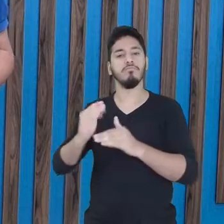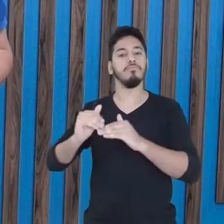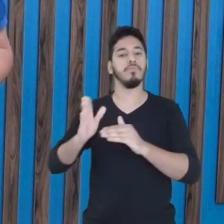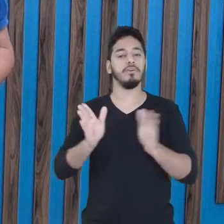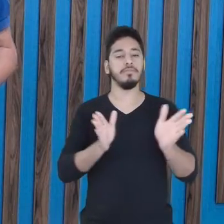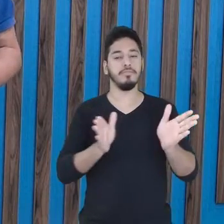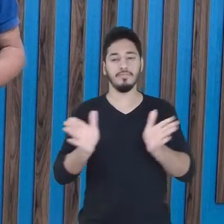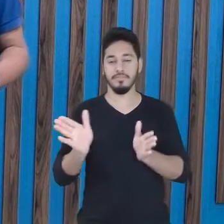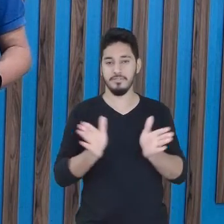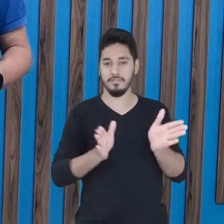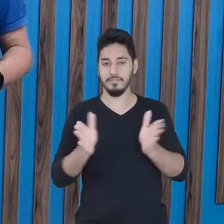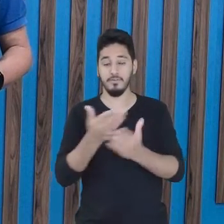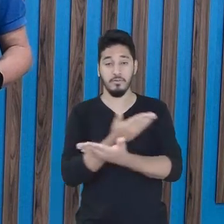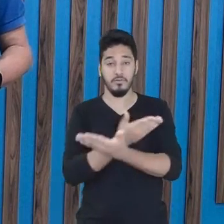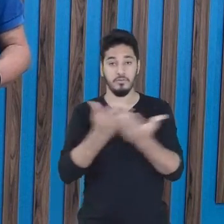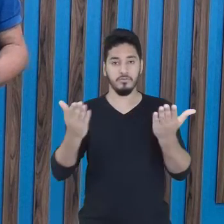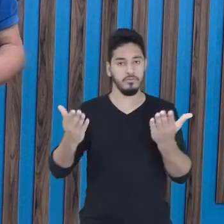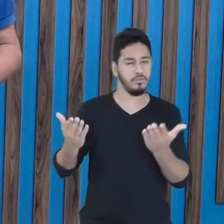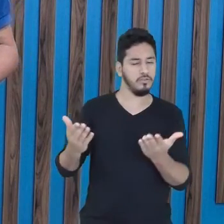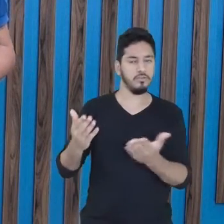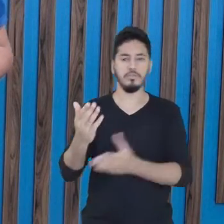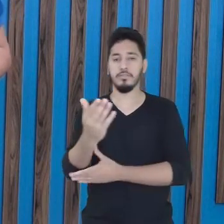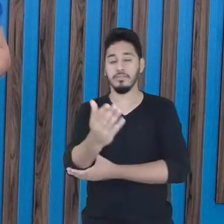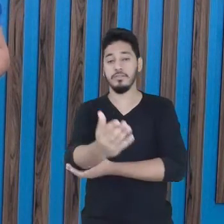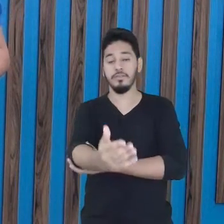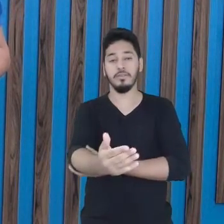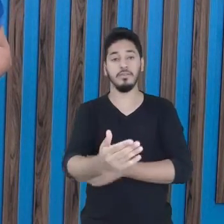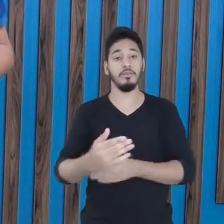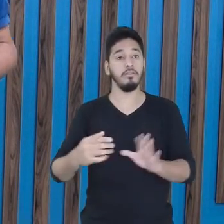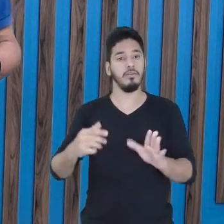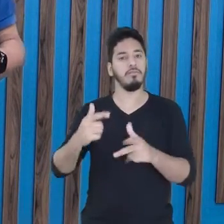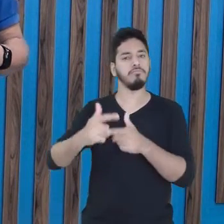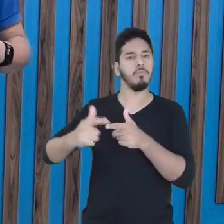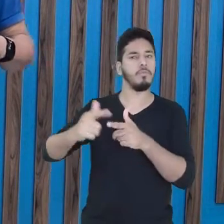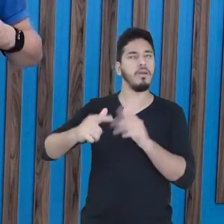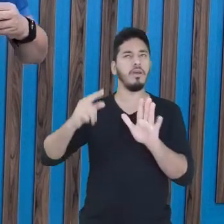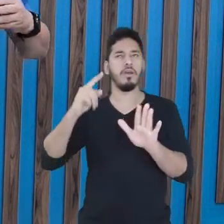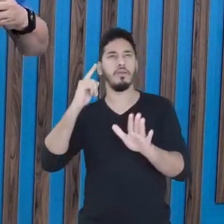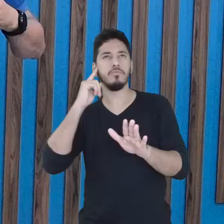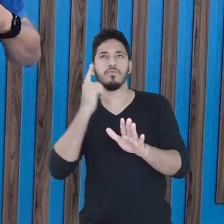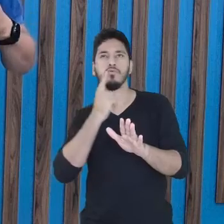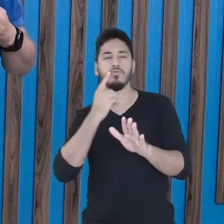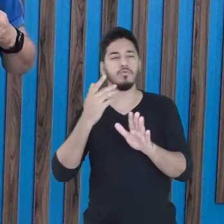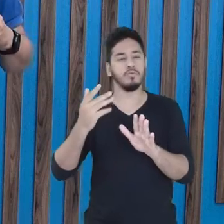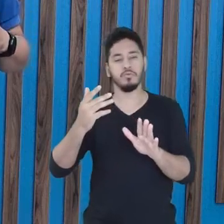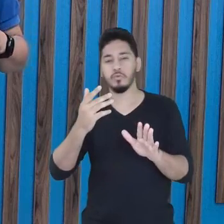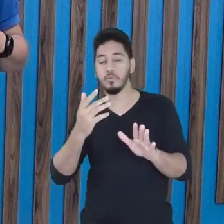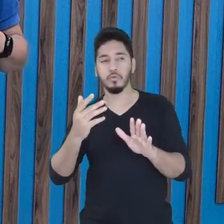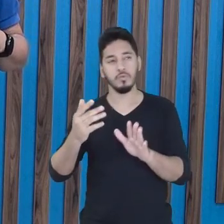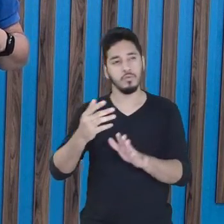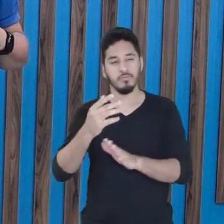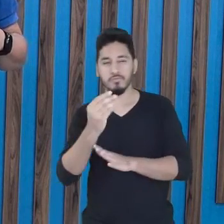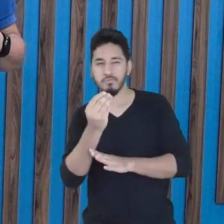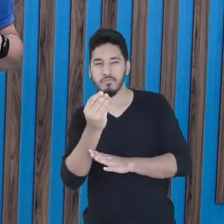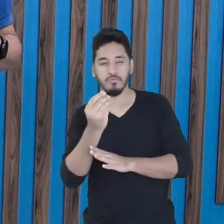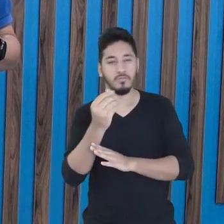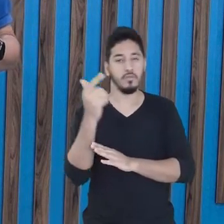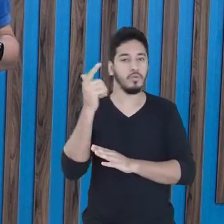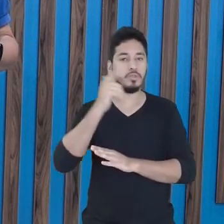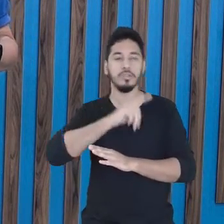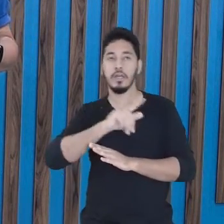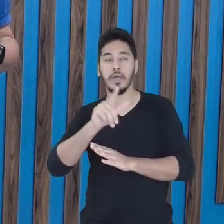mais acessível para você que tem o problema de audição, não está escutando muito, né? Tá